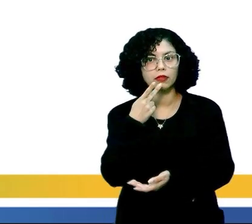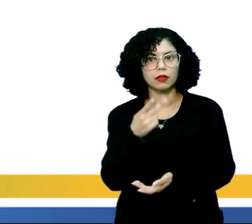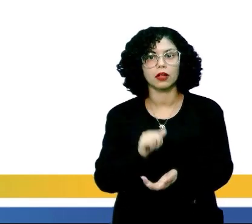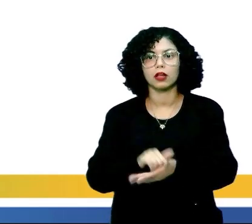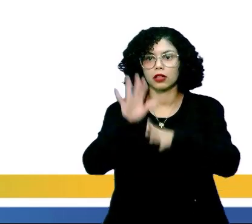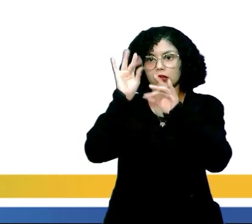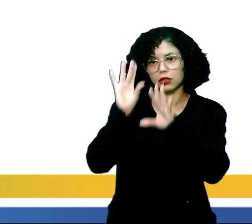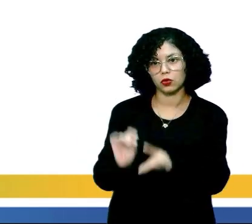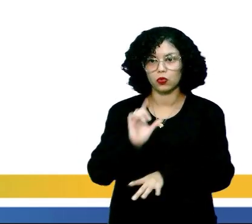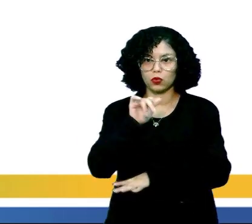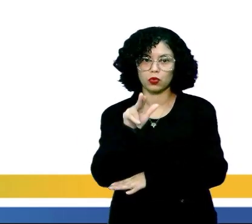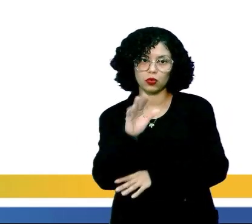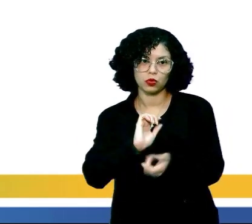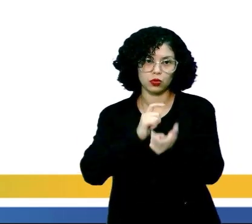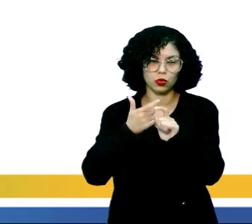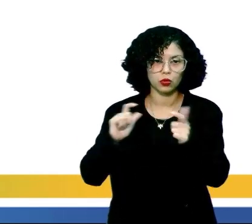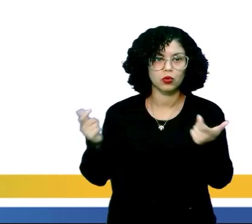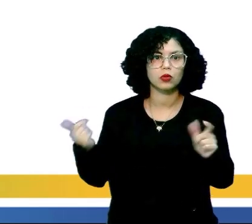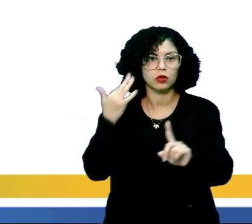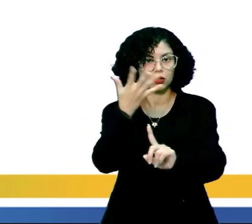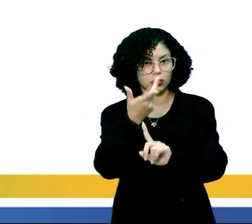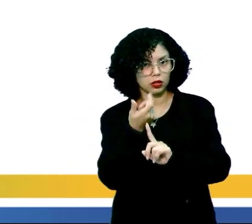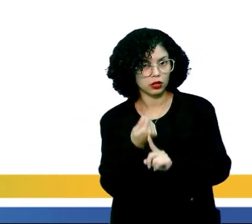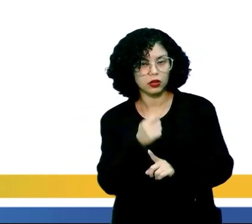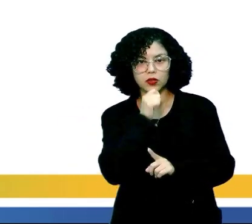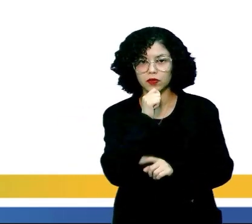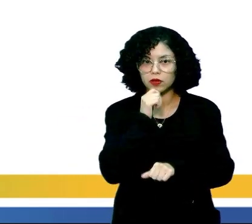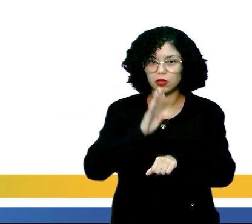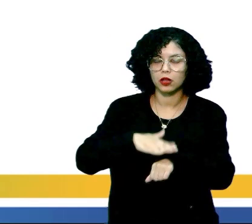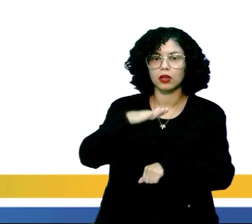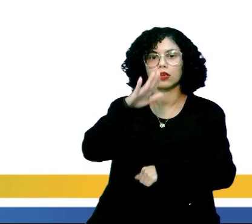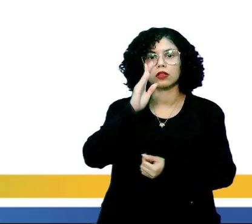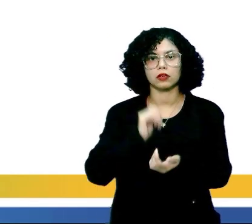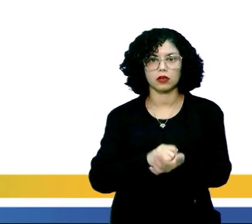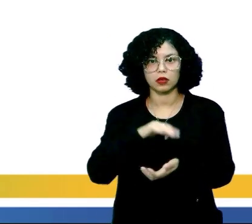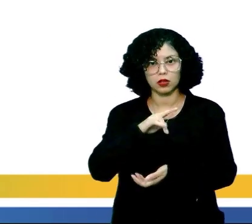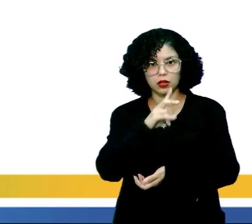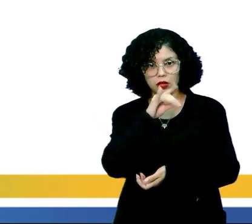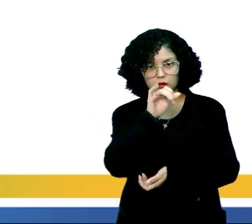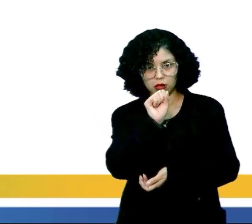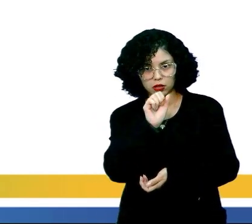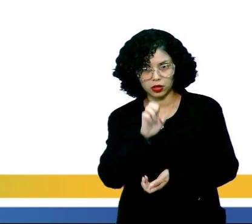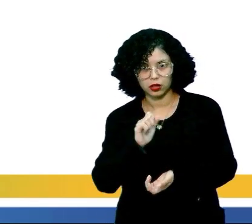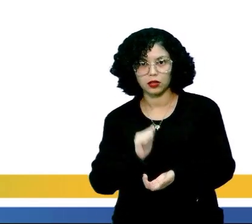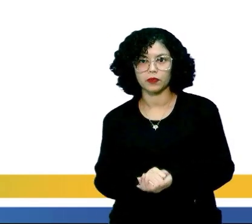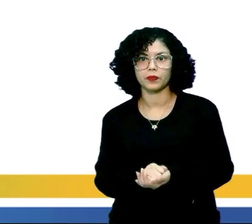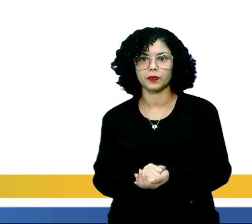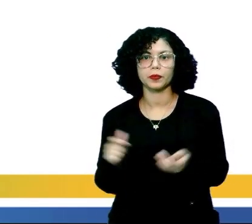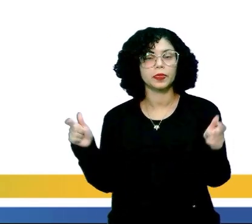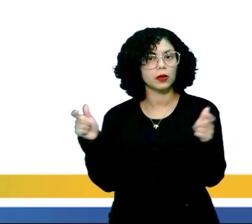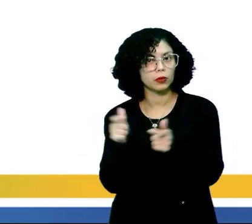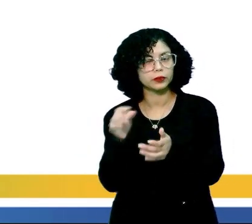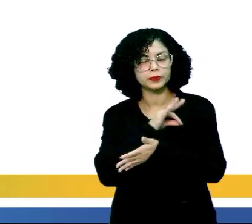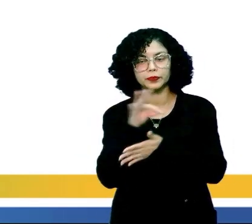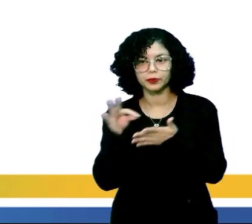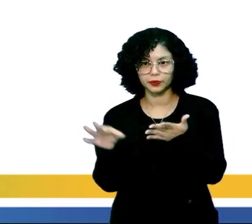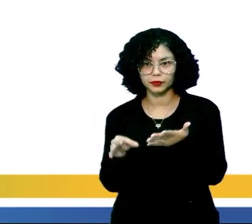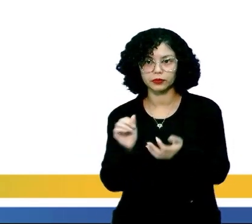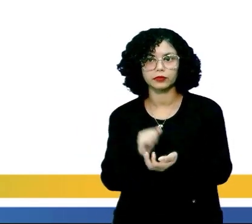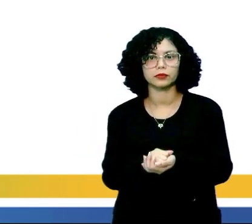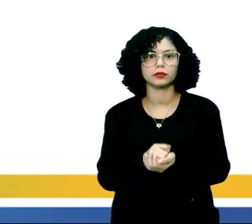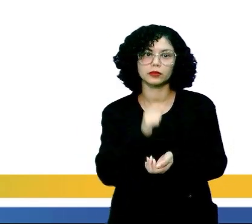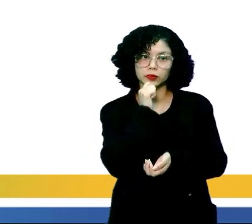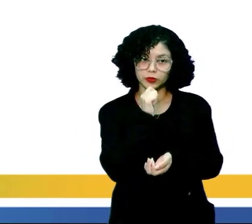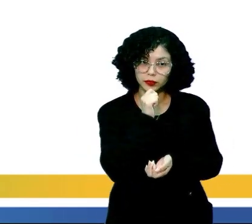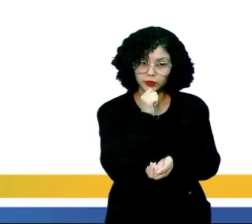Braga afirma que este é o luxo do grande artista, atingir o máximo de matizes com o mínimo de